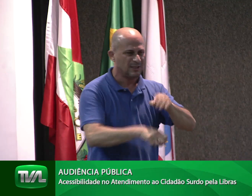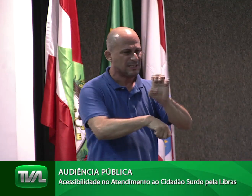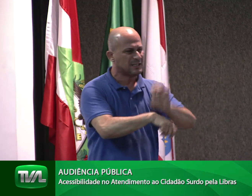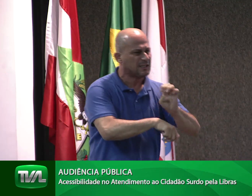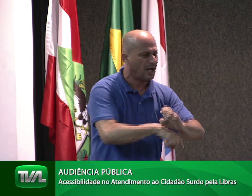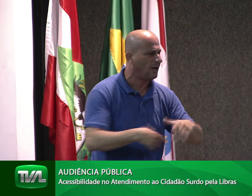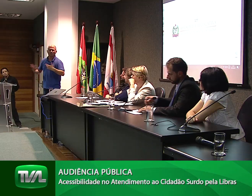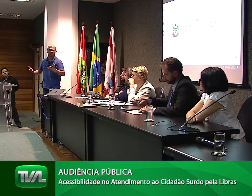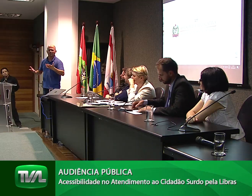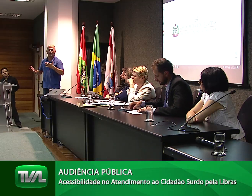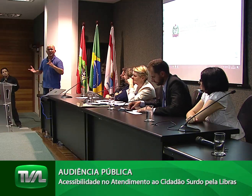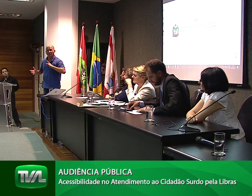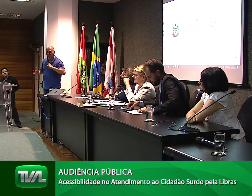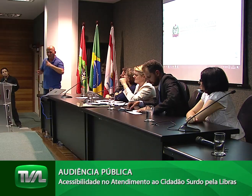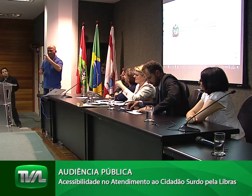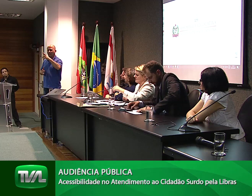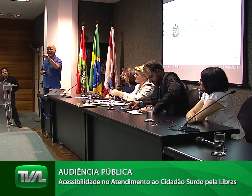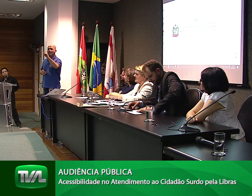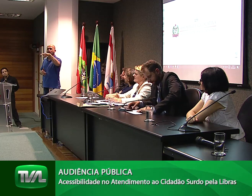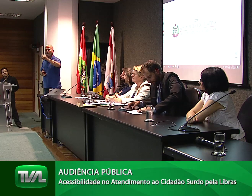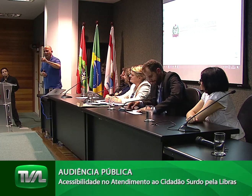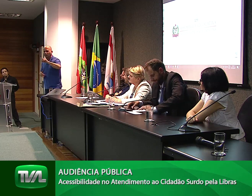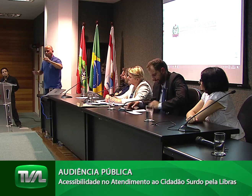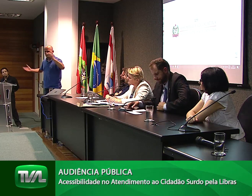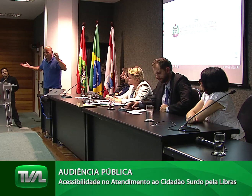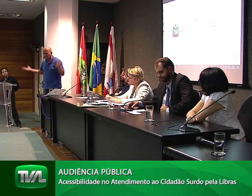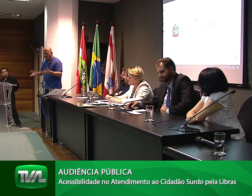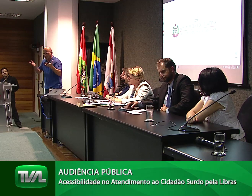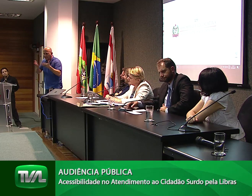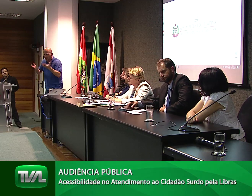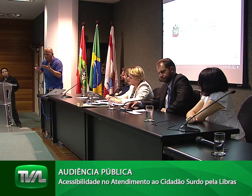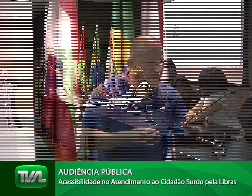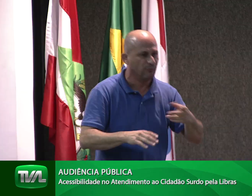as prefeitas, para os representantes do governo.